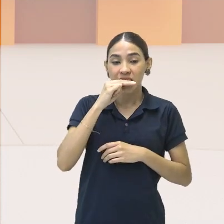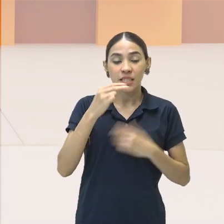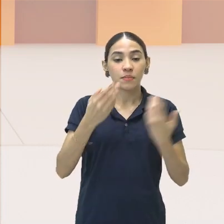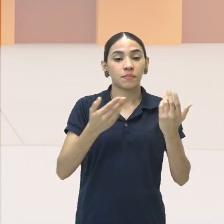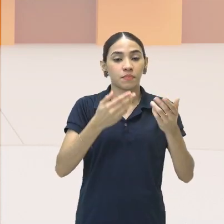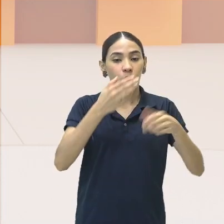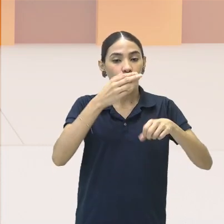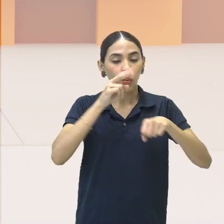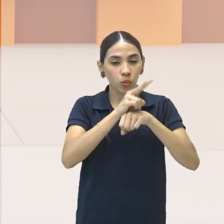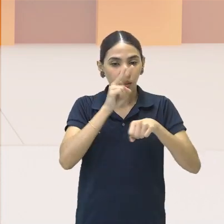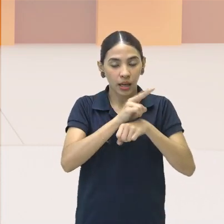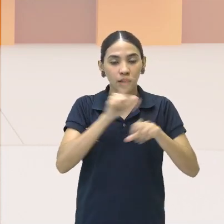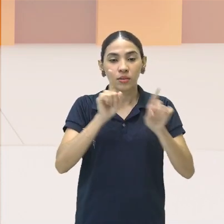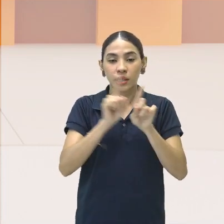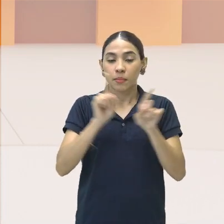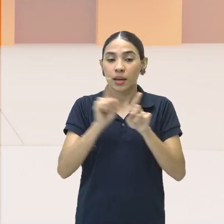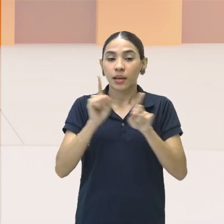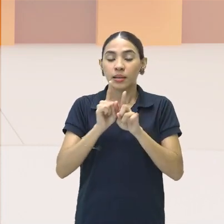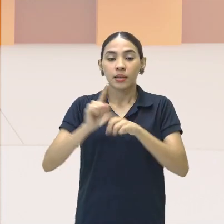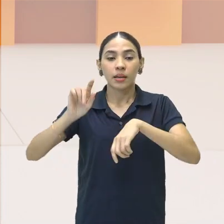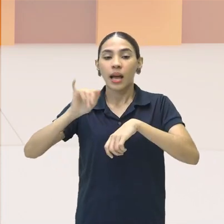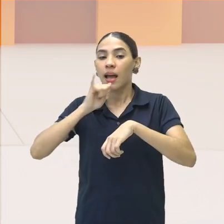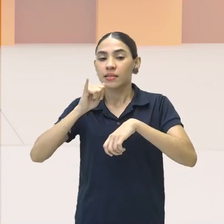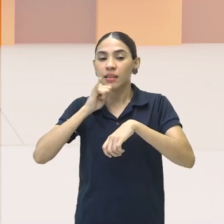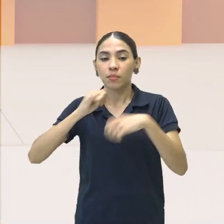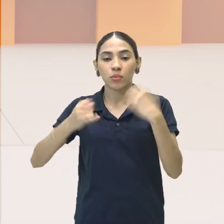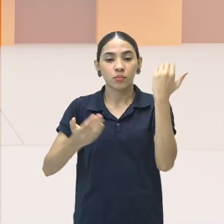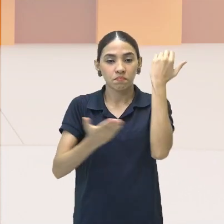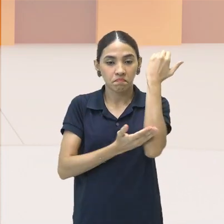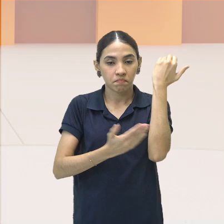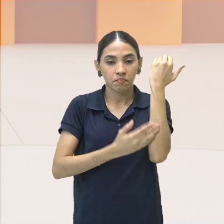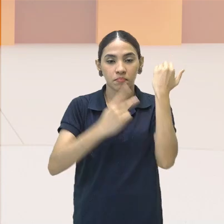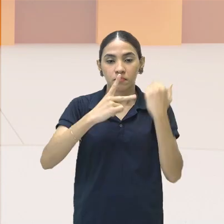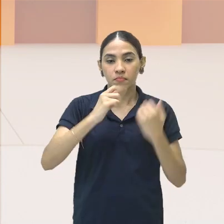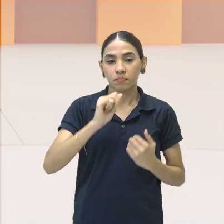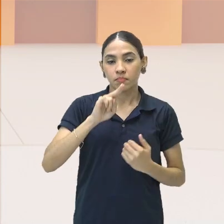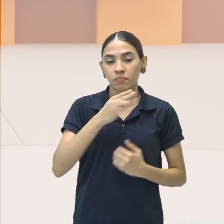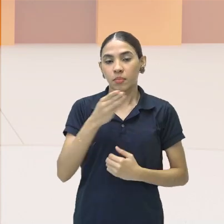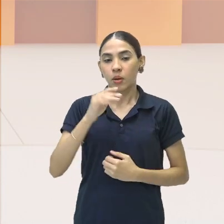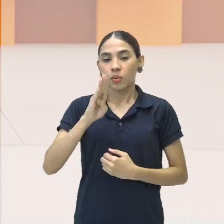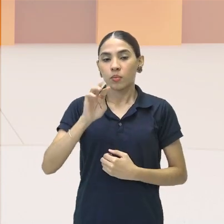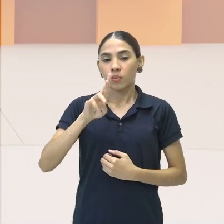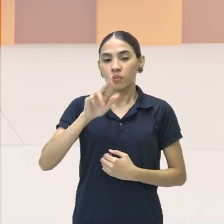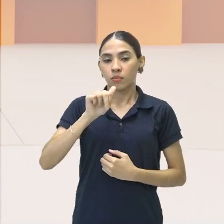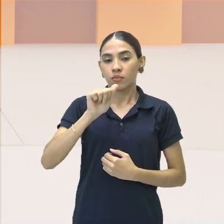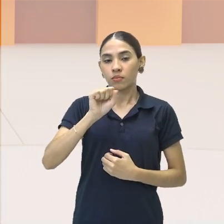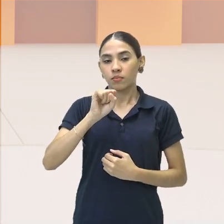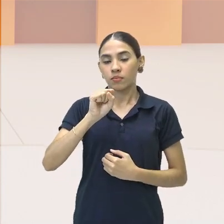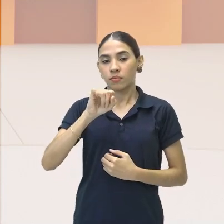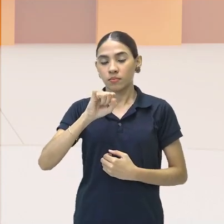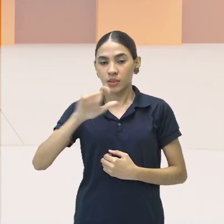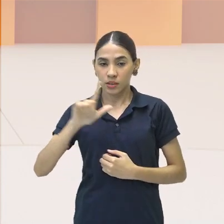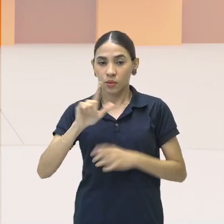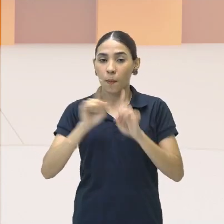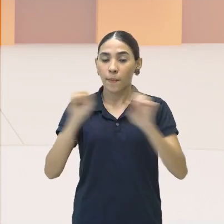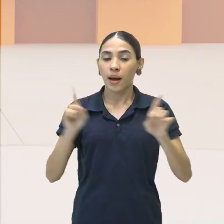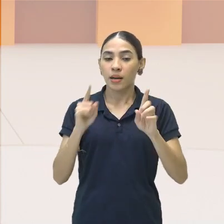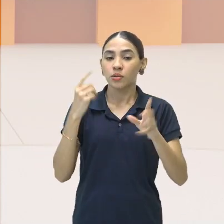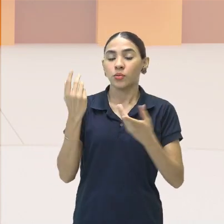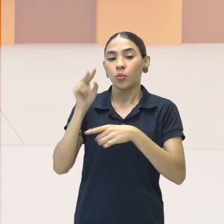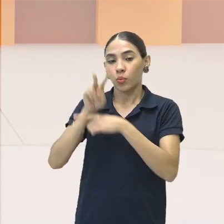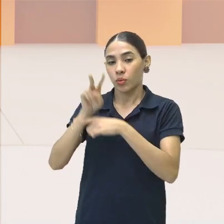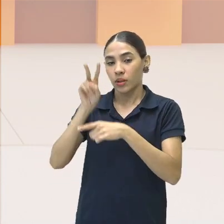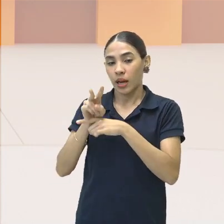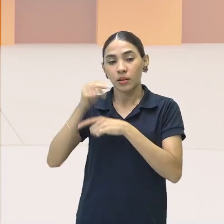também com a exploração do pau-brasil. Eles se concentravam no litoral, mas com a criação de gado,